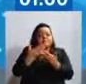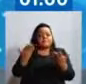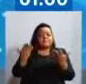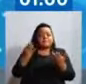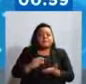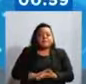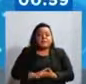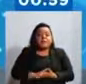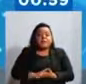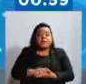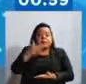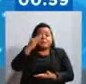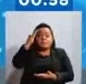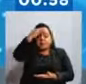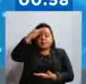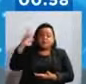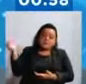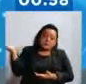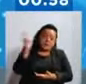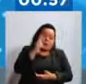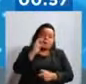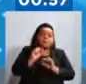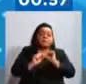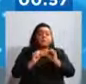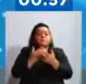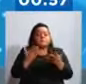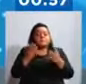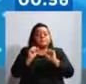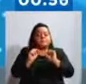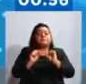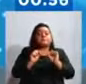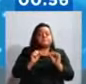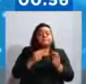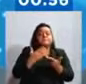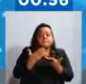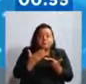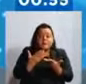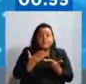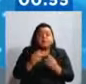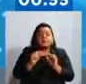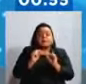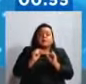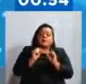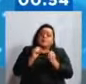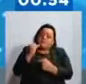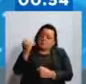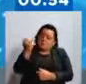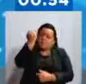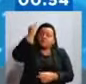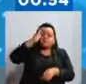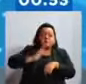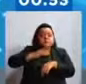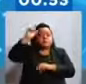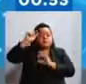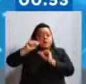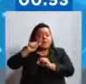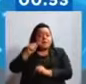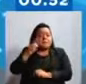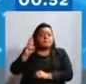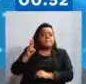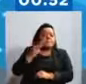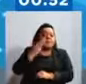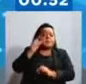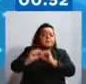Eu fico muito feliz e fico muito tranquilo em falar sobre a questão da agricultura. Mais importante que isso, nós temos 7 mil quilômetros de vicinais em